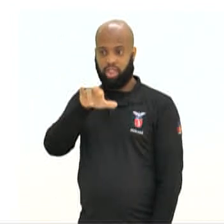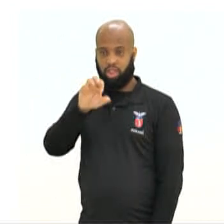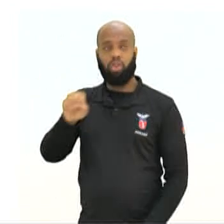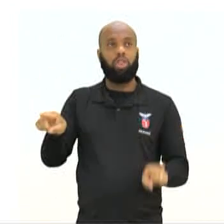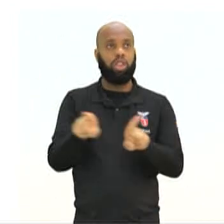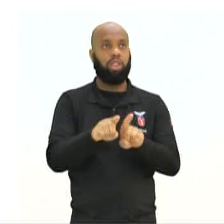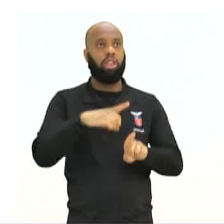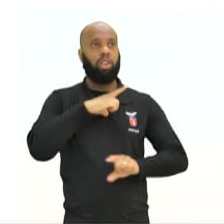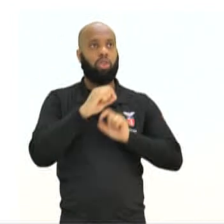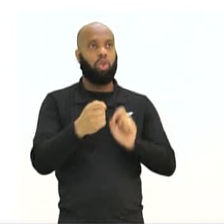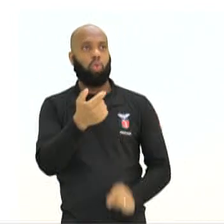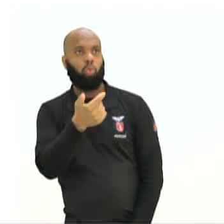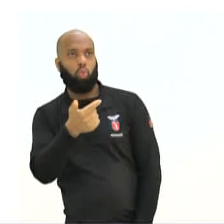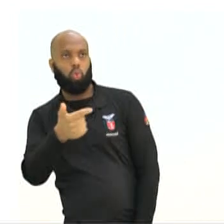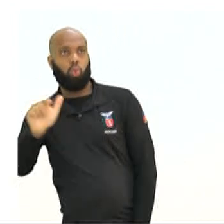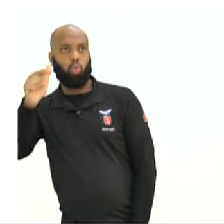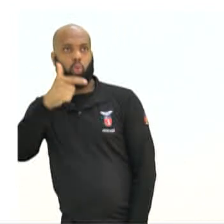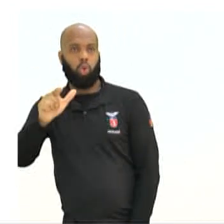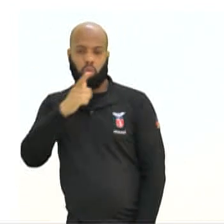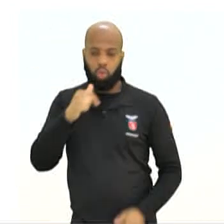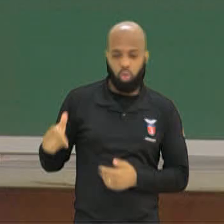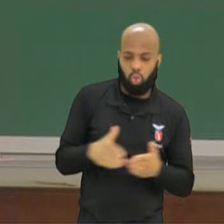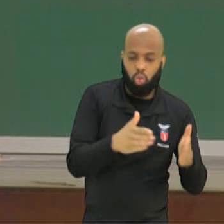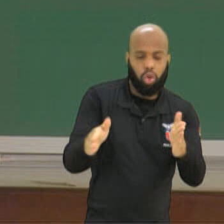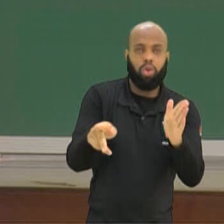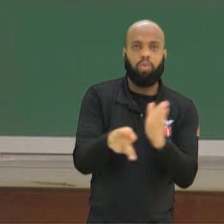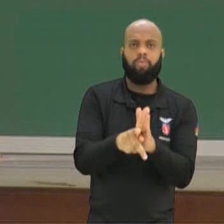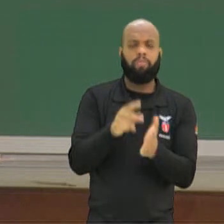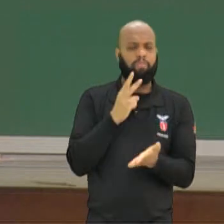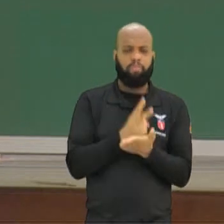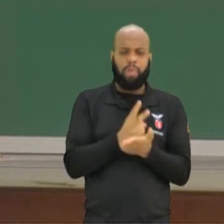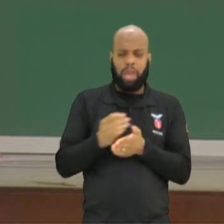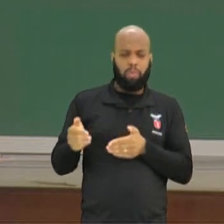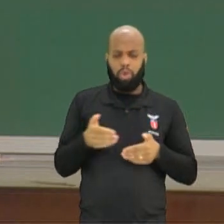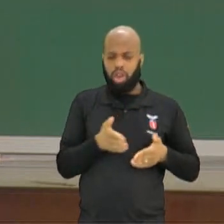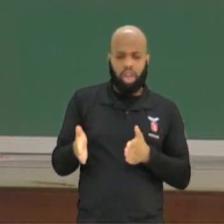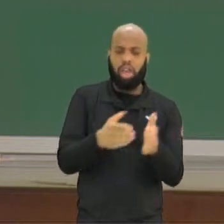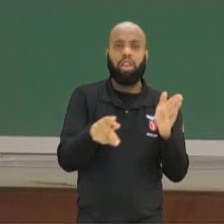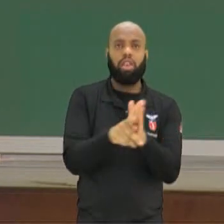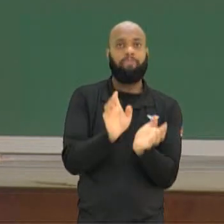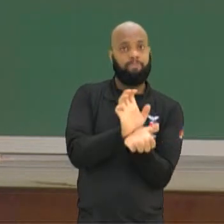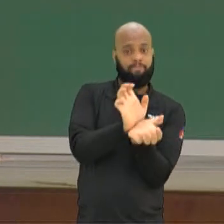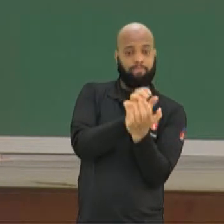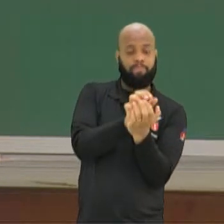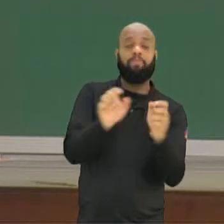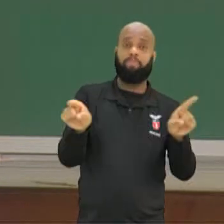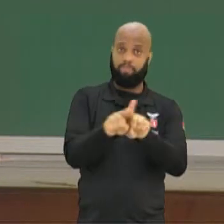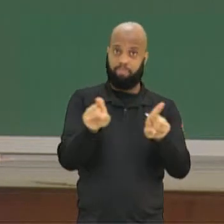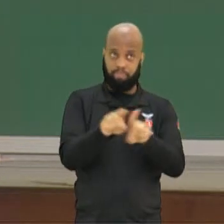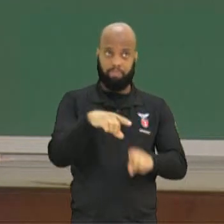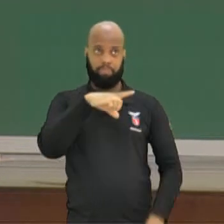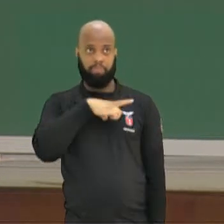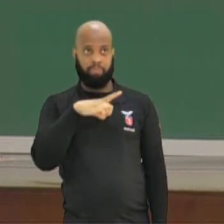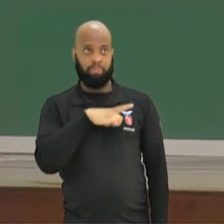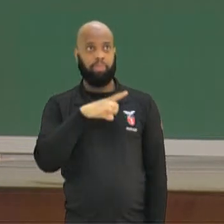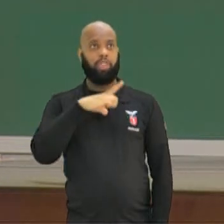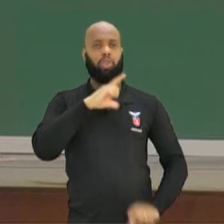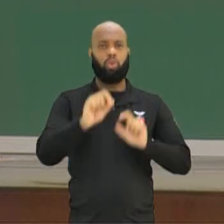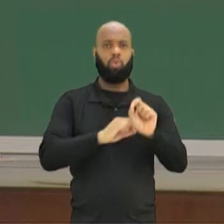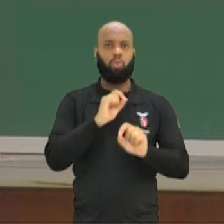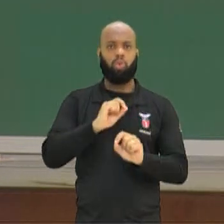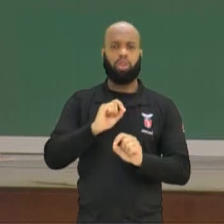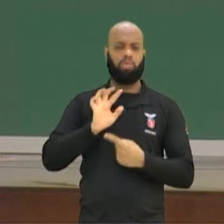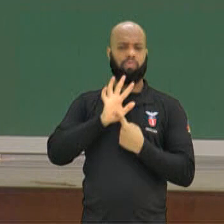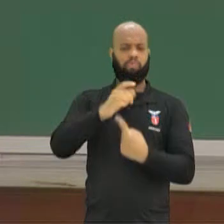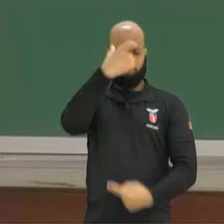também segue no caminho do Recife. O rio que segue, ele faz essa representação do rio que segue até Recife ali. A autoapresentação